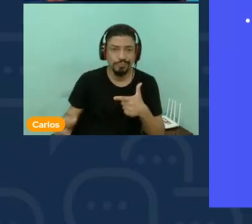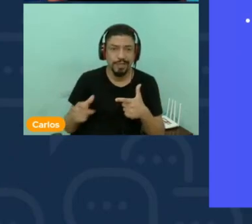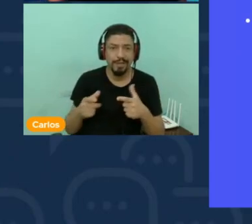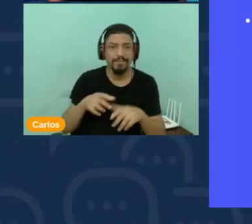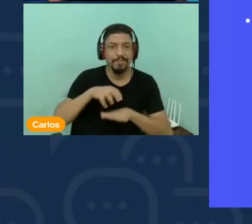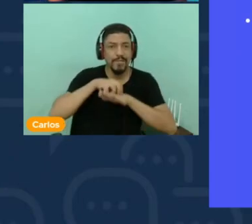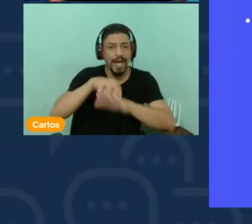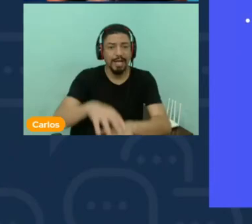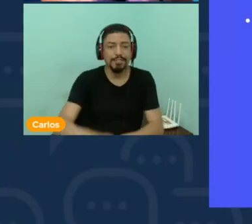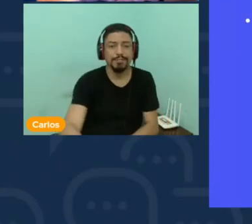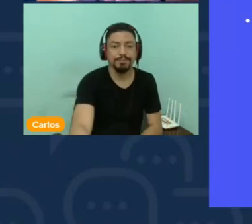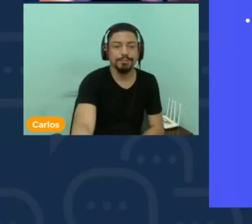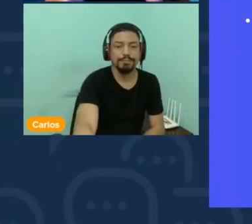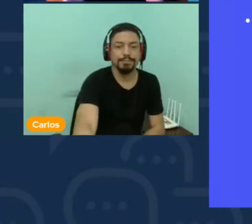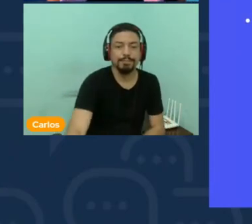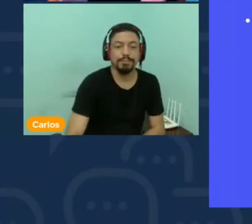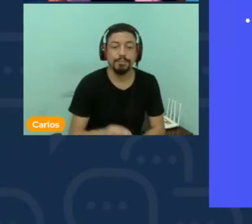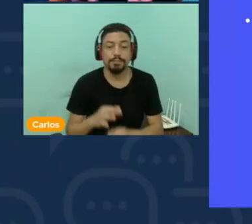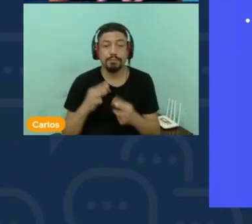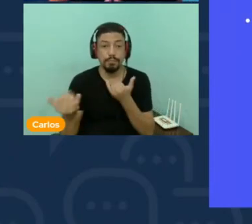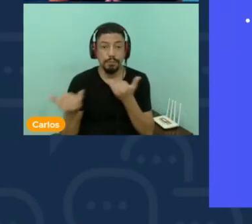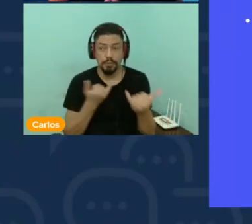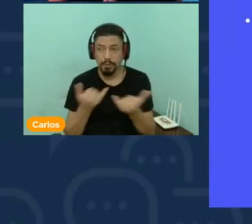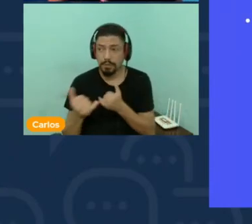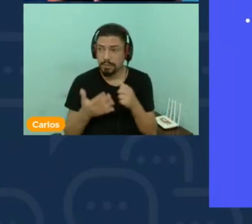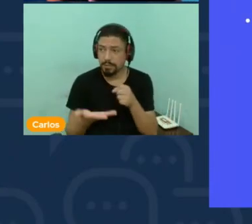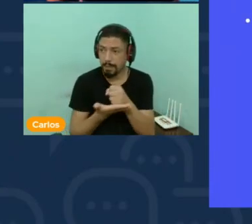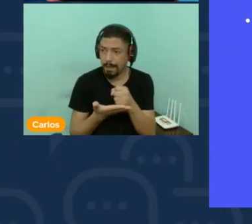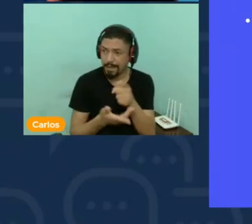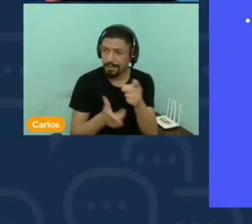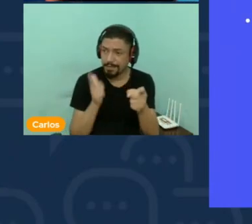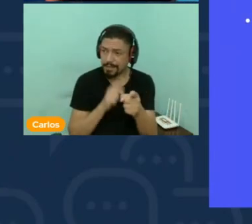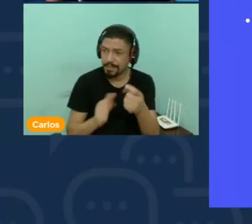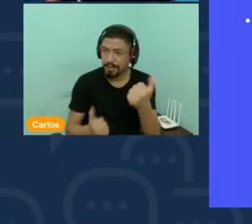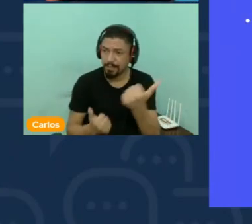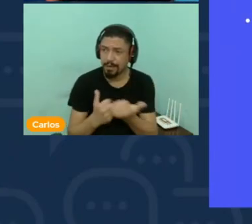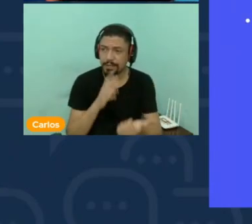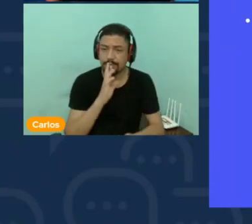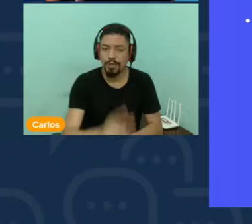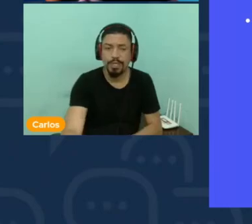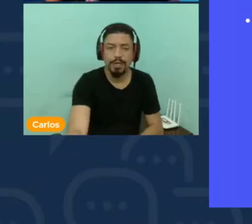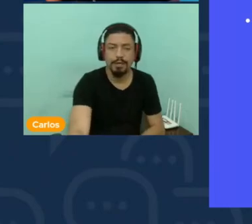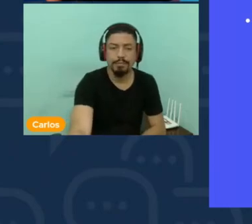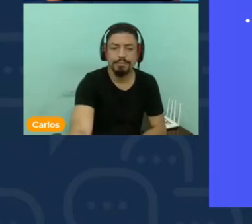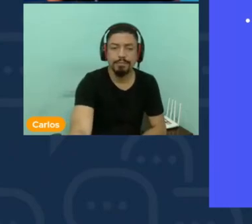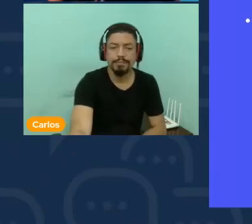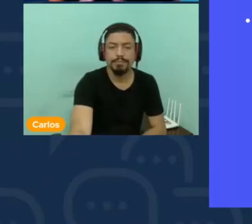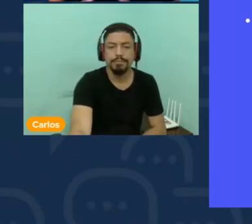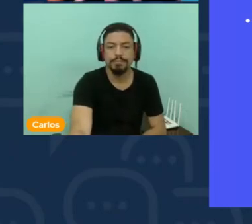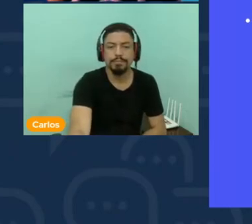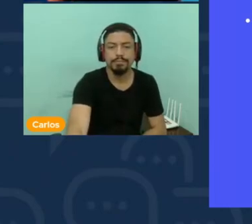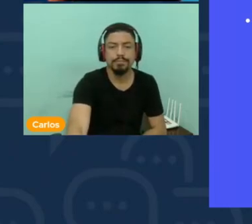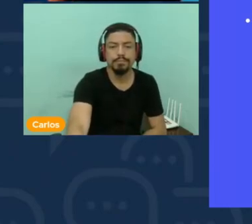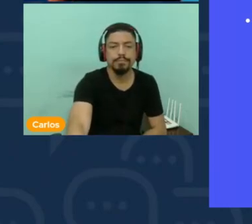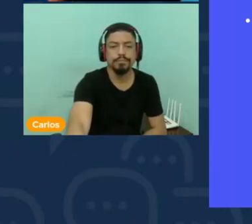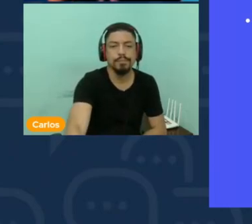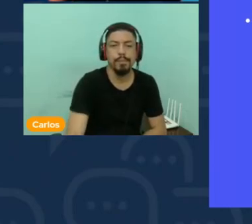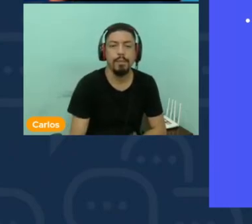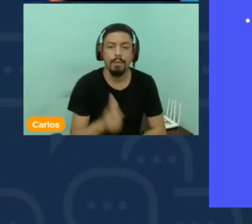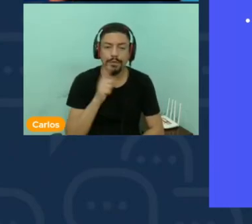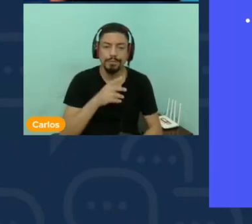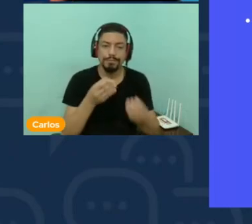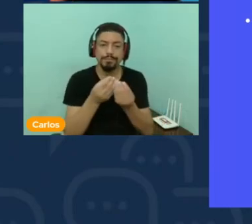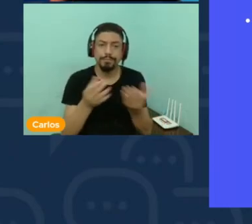frete. Então, todas essas informações mais básicas, o meu assistente virtual ele pode fornecer